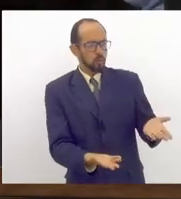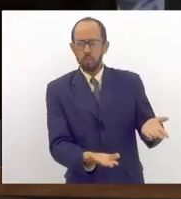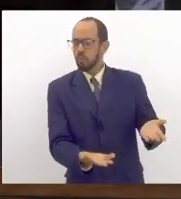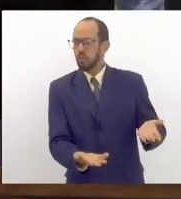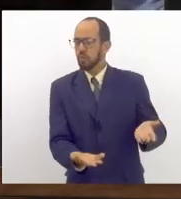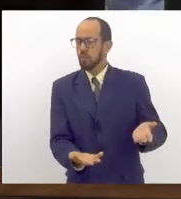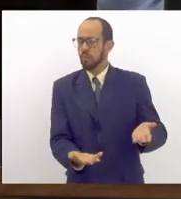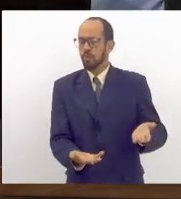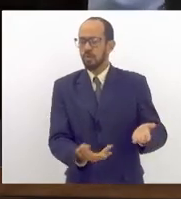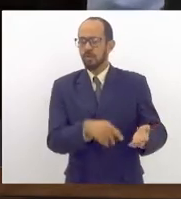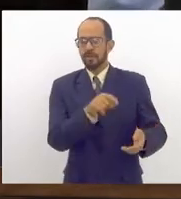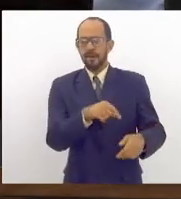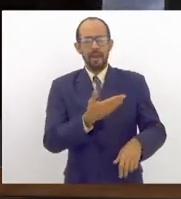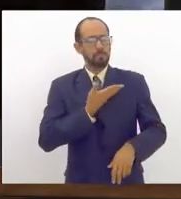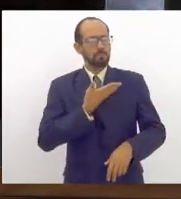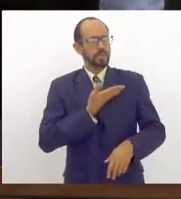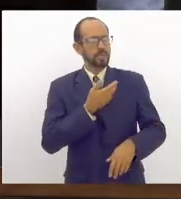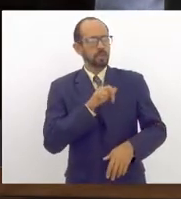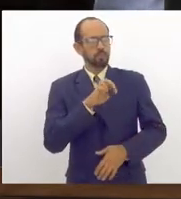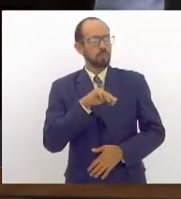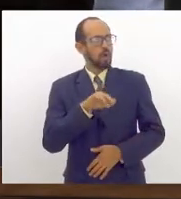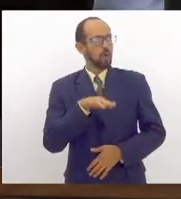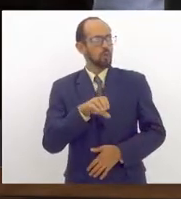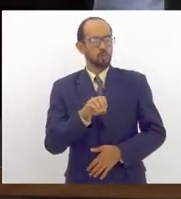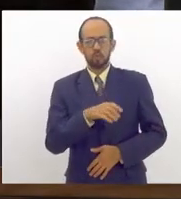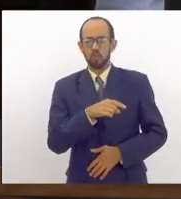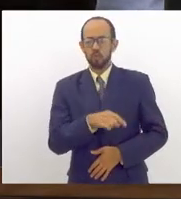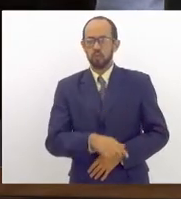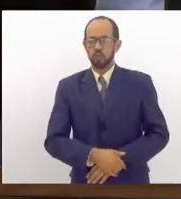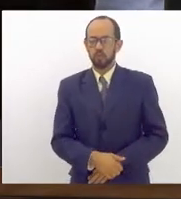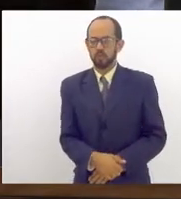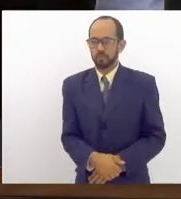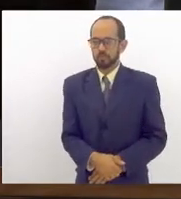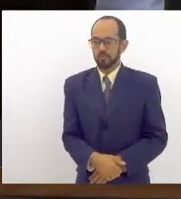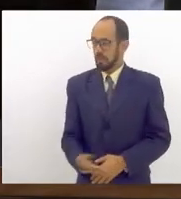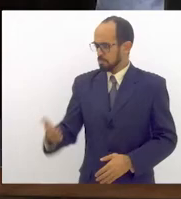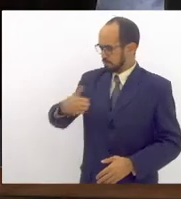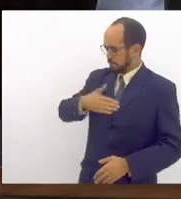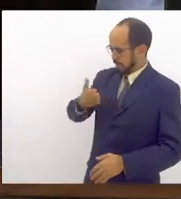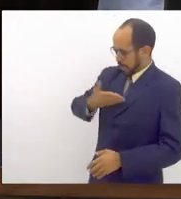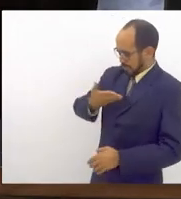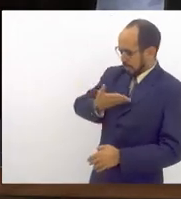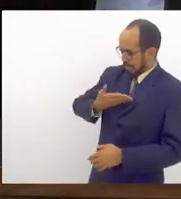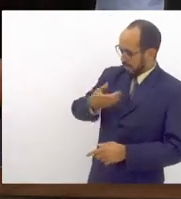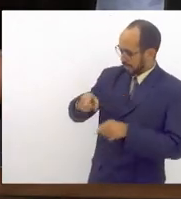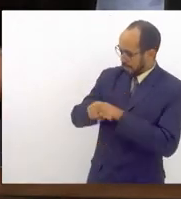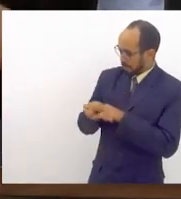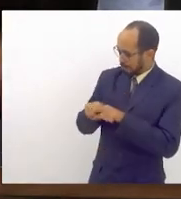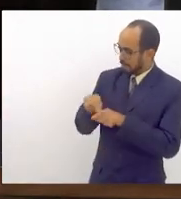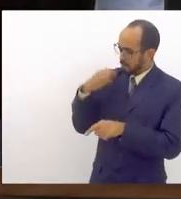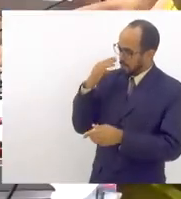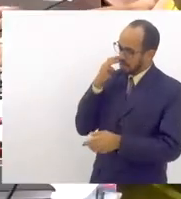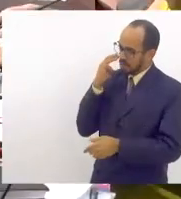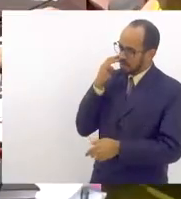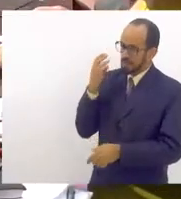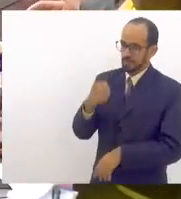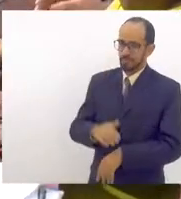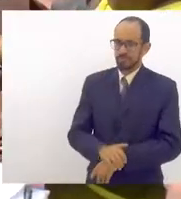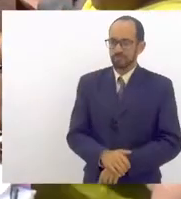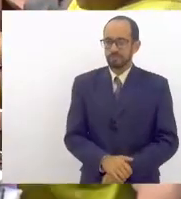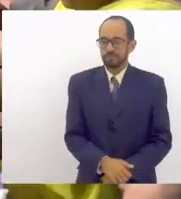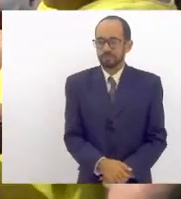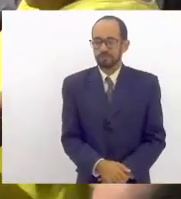colega do Mauro né agora minha colega agora tá vendo É só você